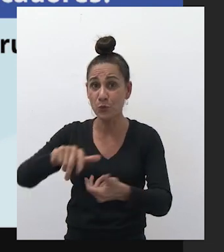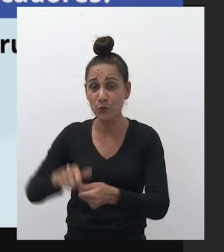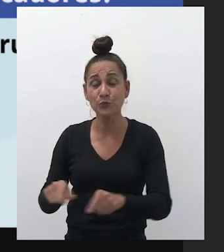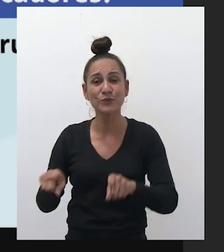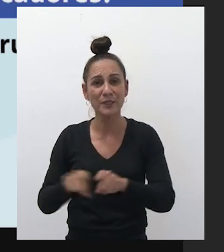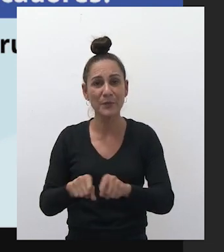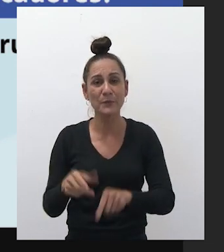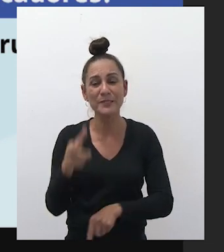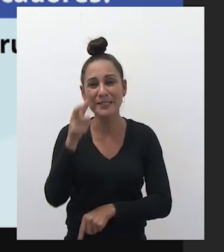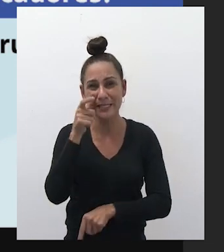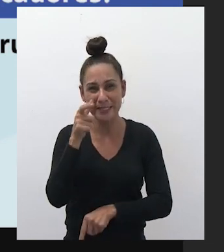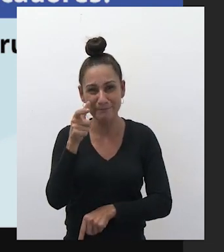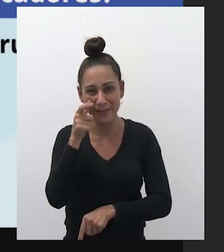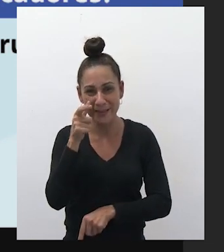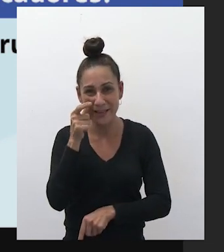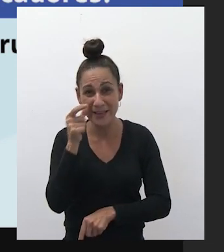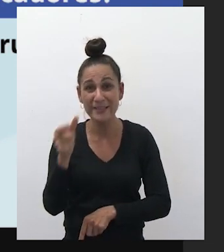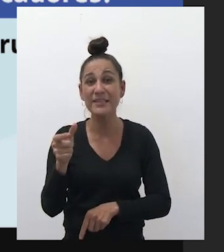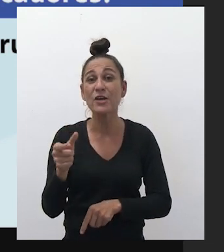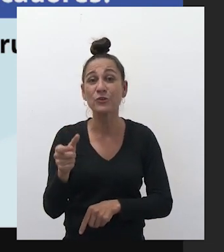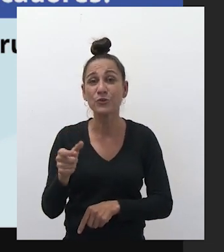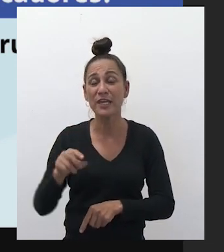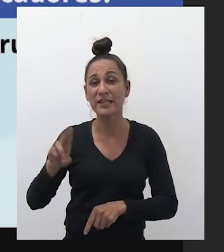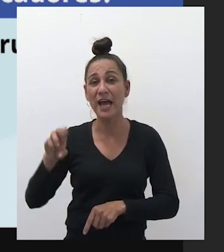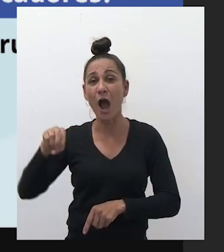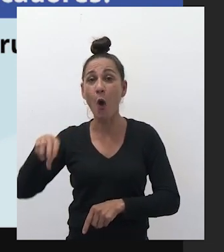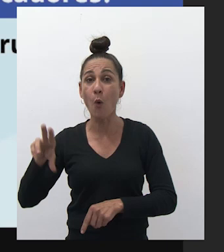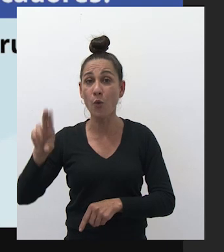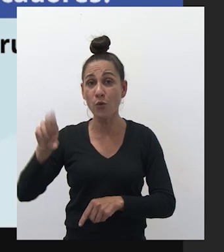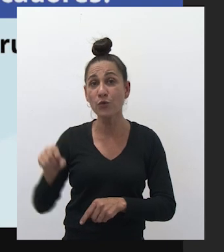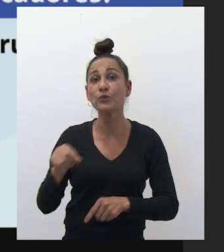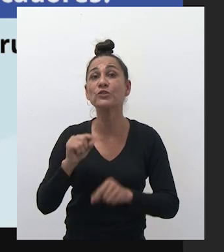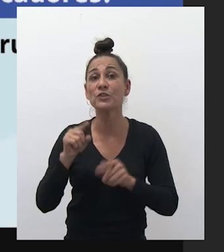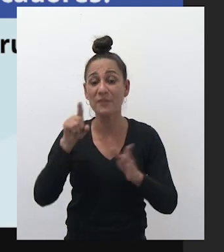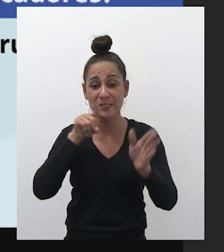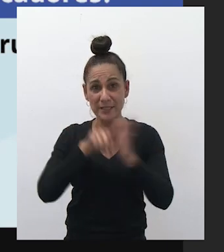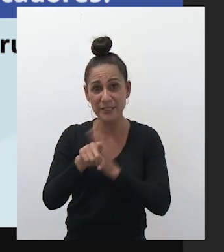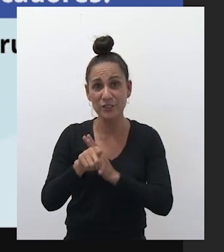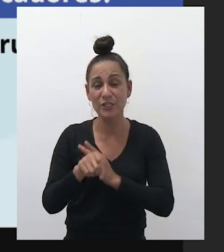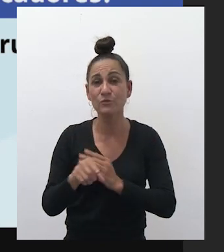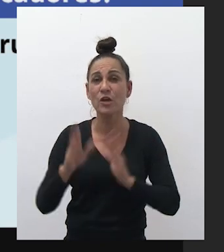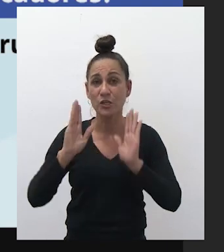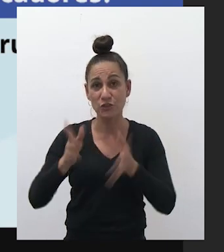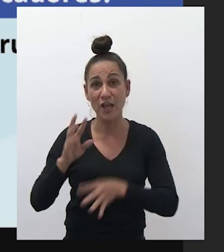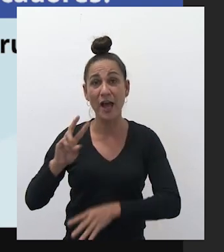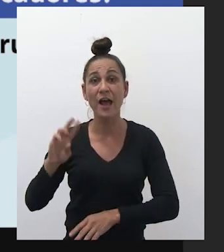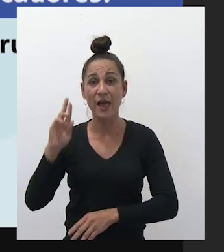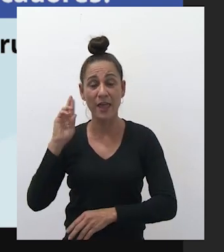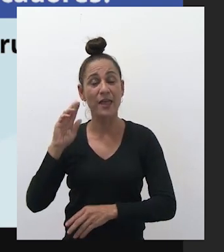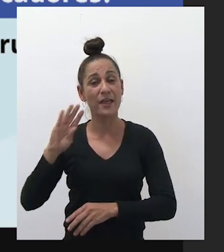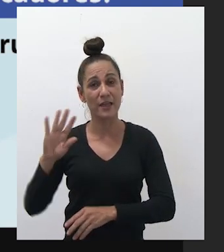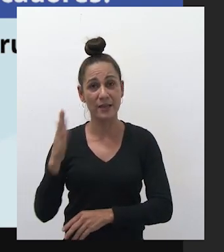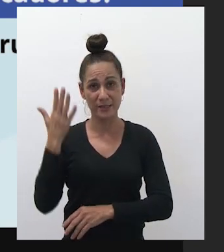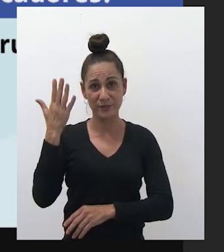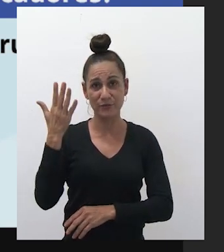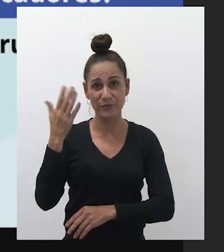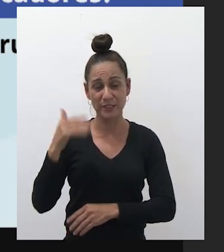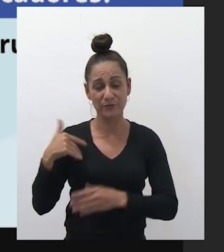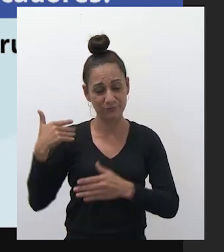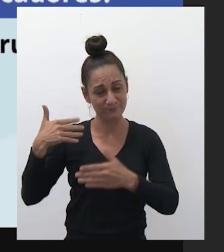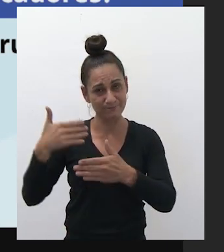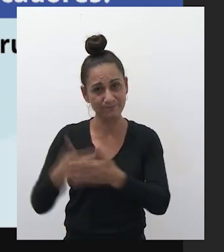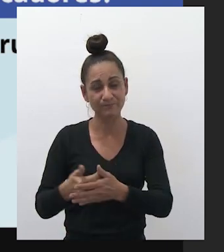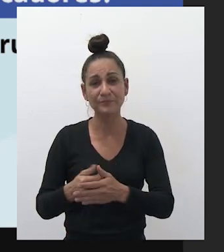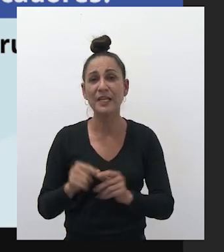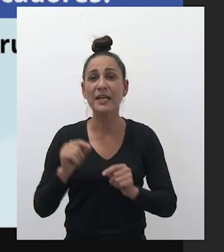ONU, Organização das Nações Unidas, em ver essa questão resolvida. Vamos adiante.